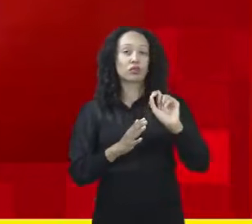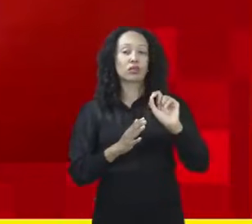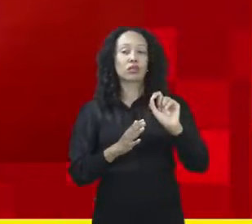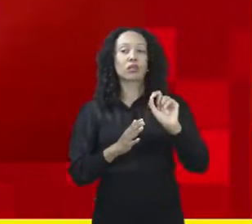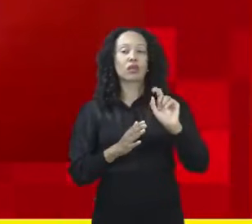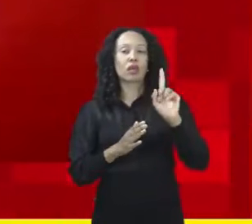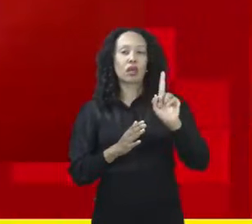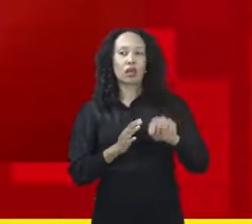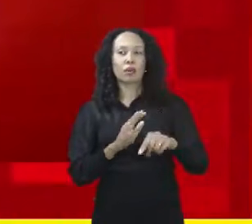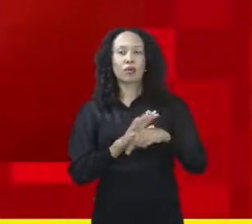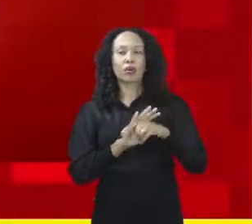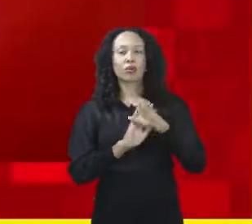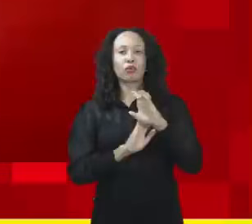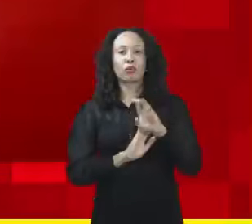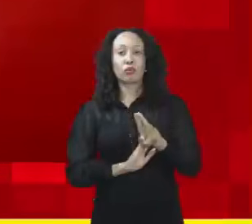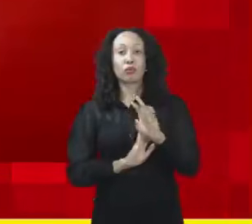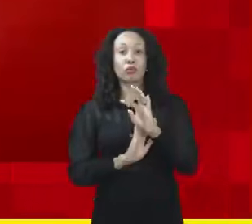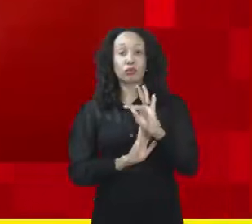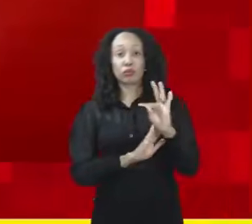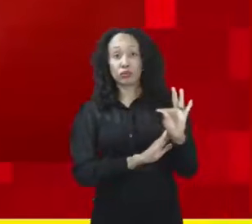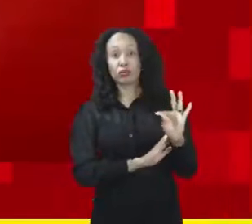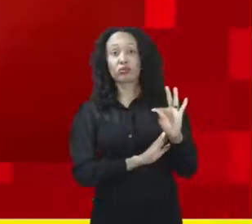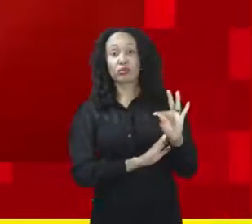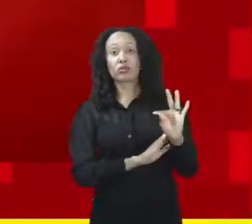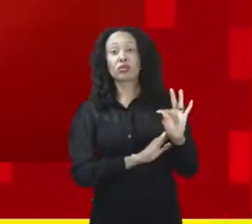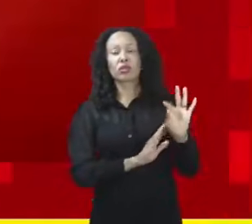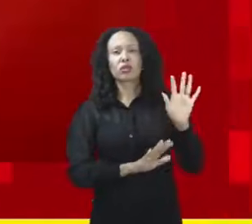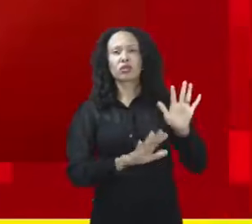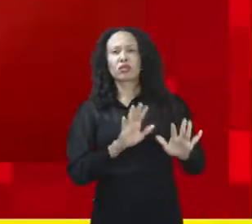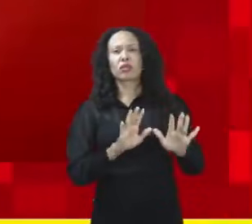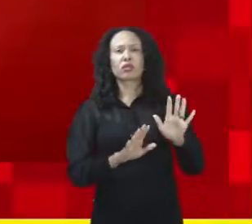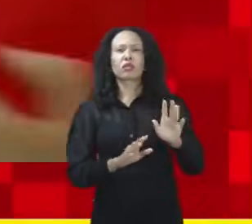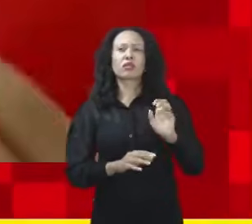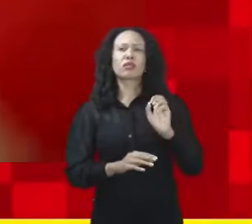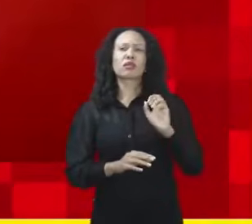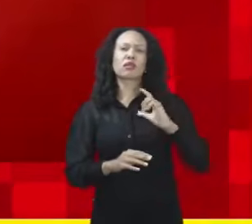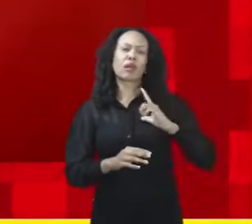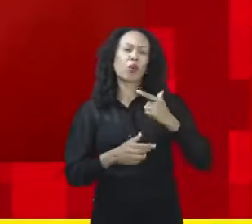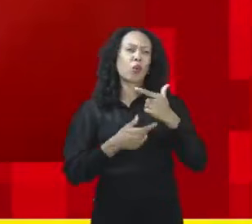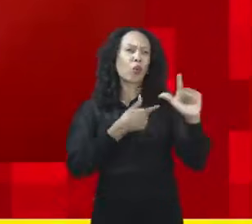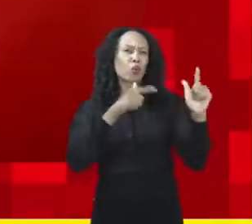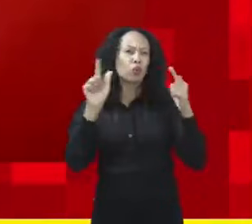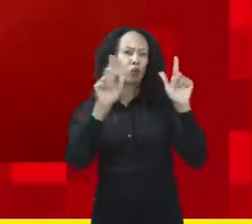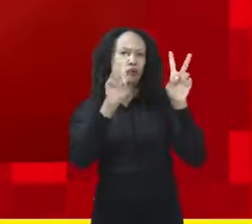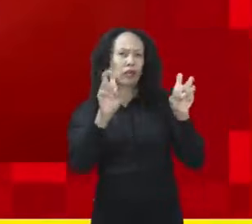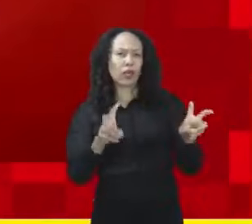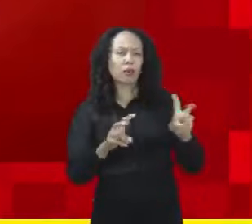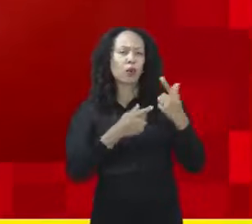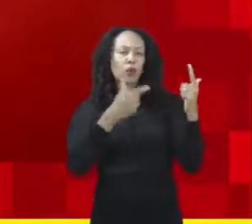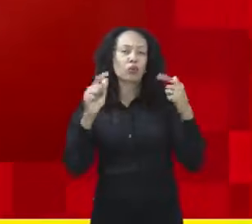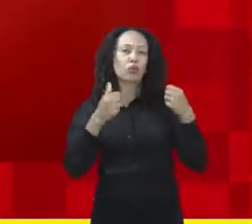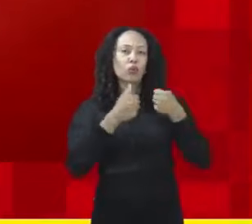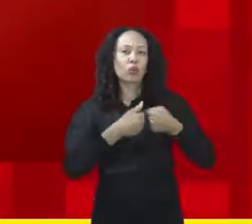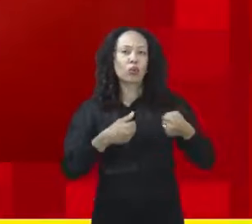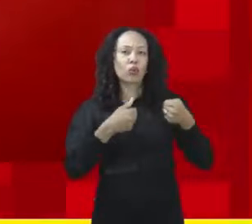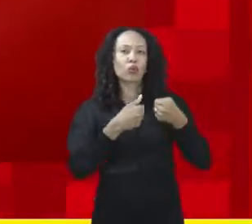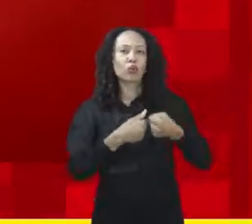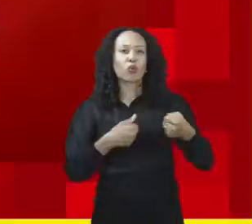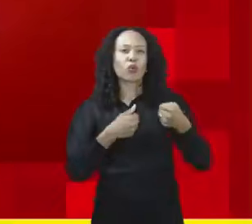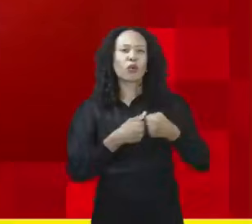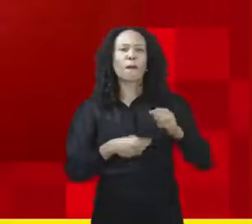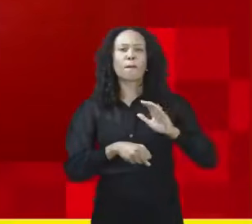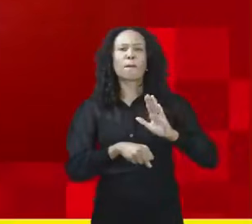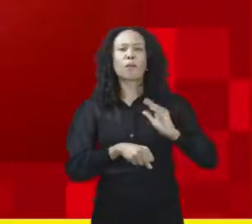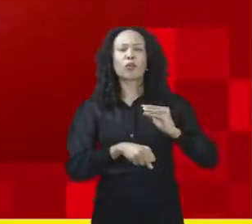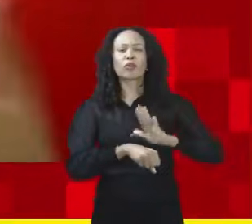dos Trabalhadores, que muitas vezes veio encorpado em outras lutas com outros nomes e que isso vinha de muito tempo